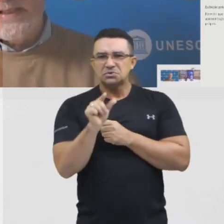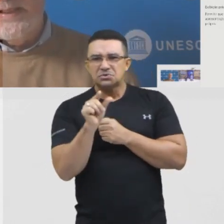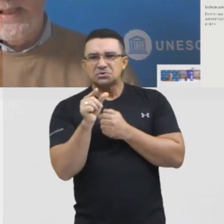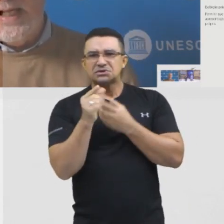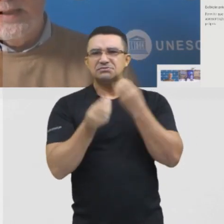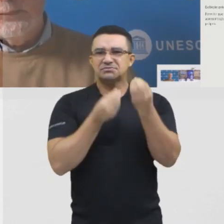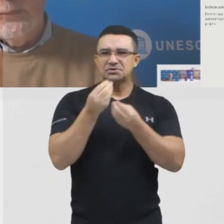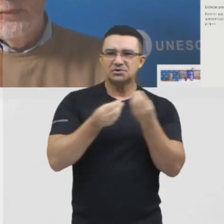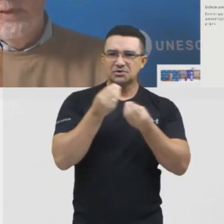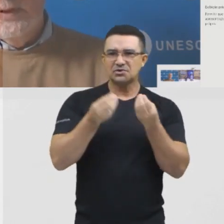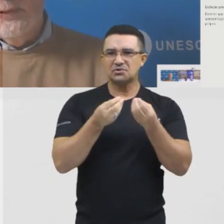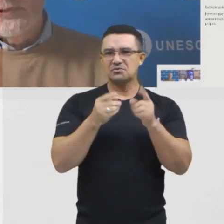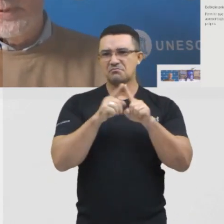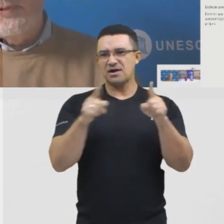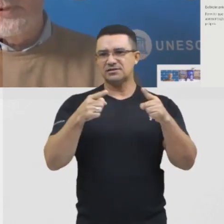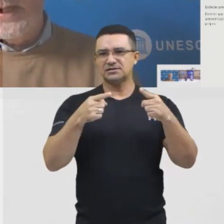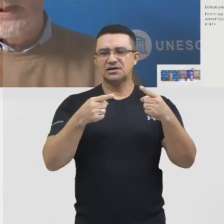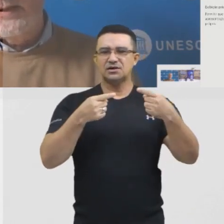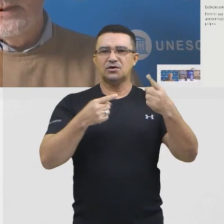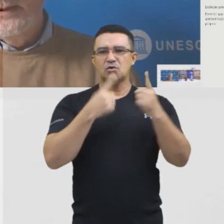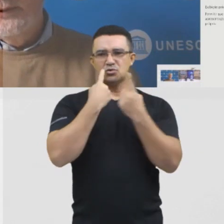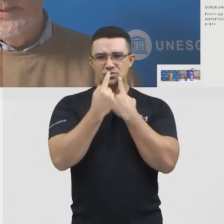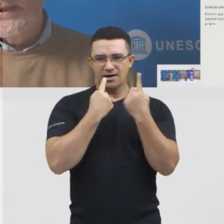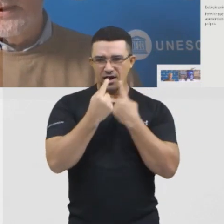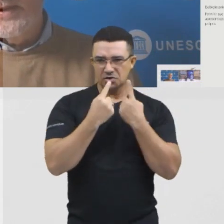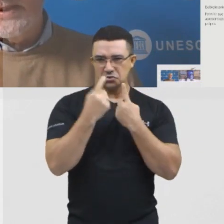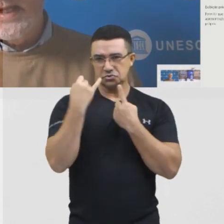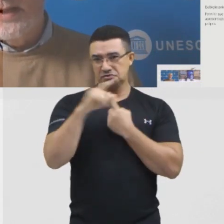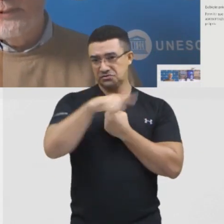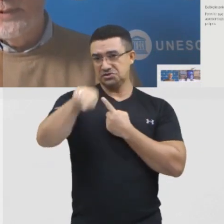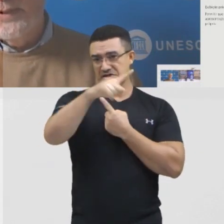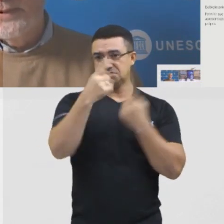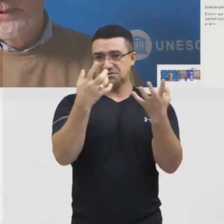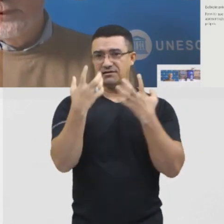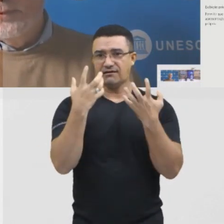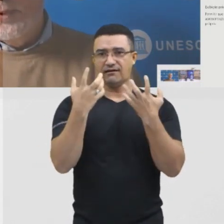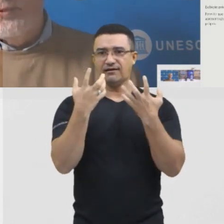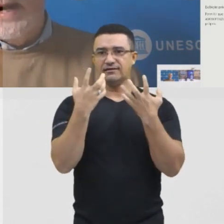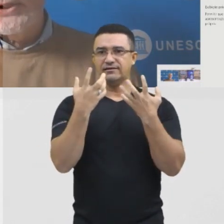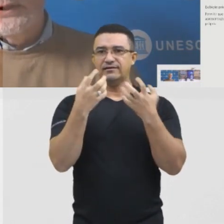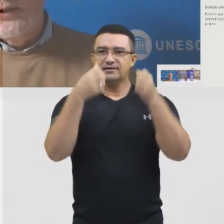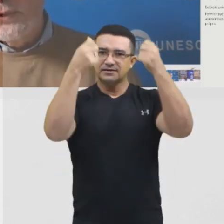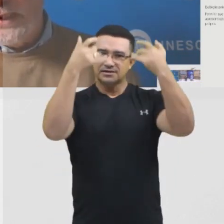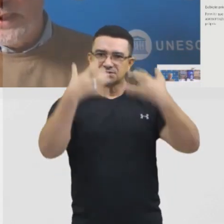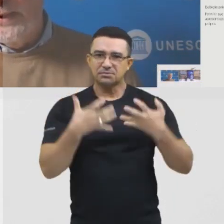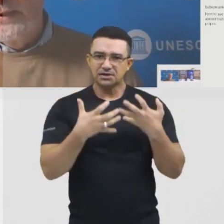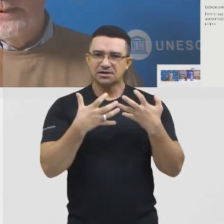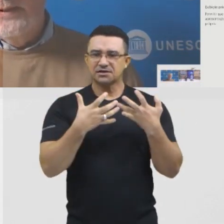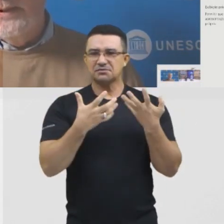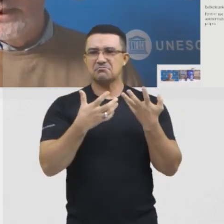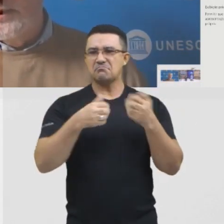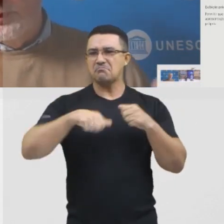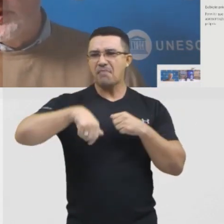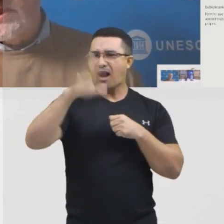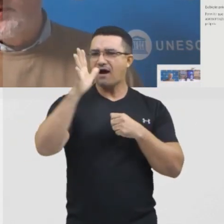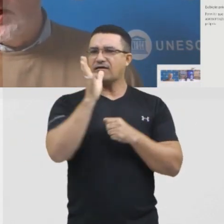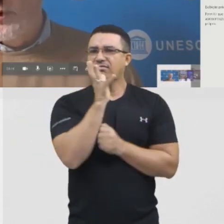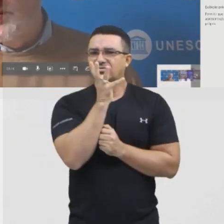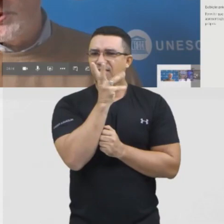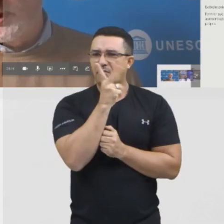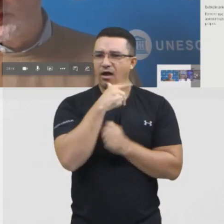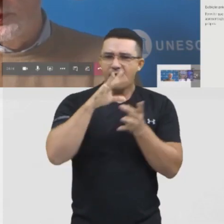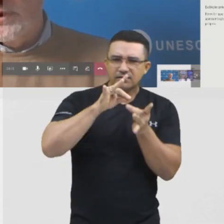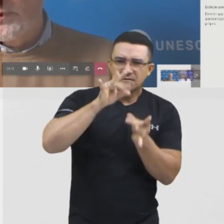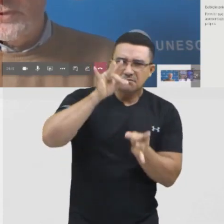entremos mais em diálogo, ou se prefere uma intervenção um pouco mais longa e depois